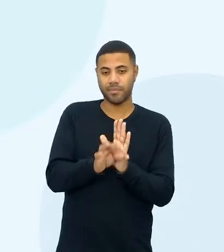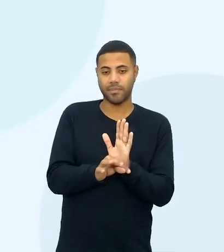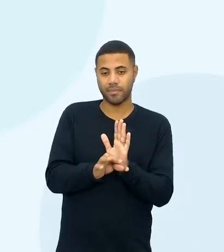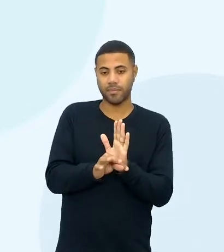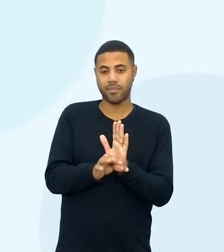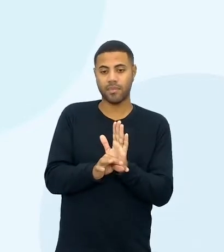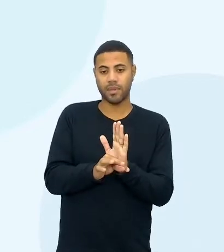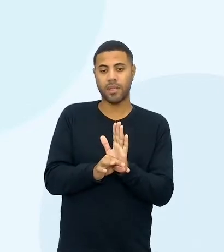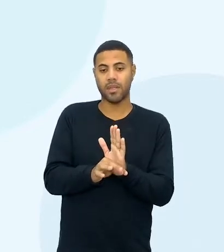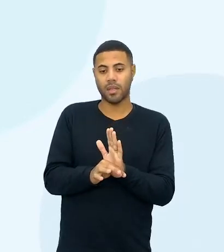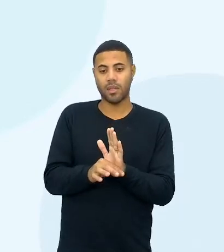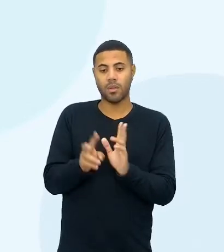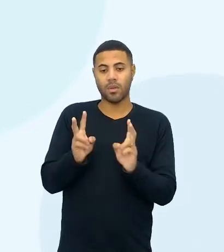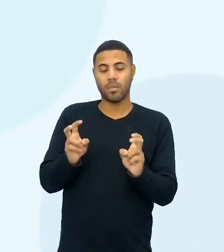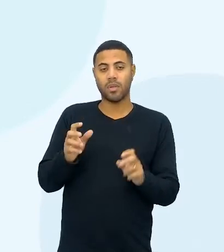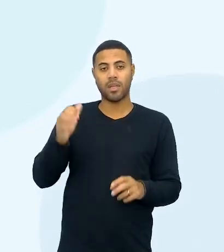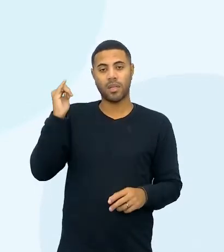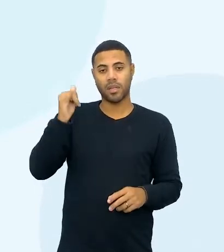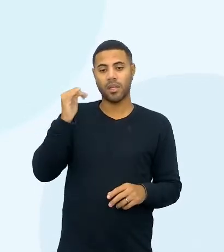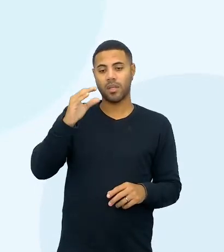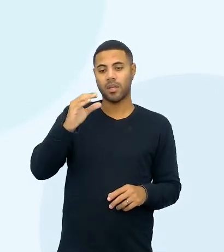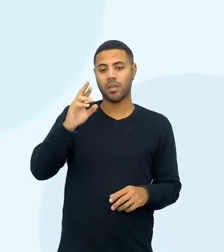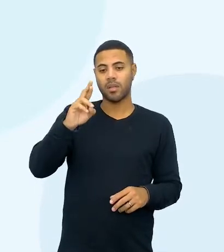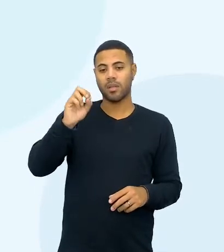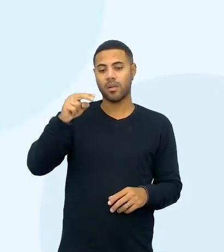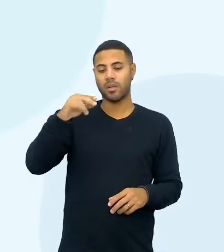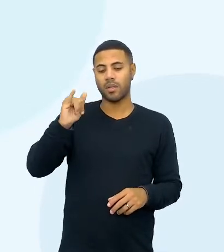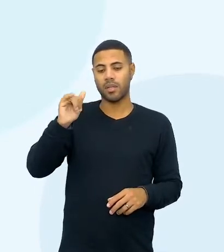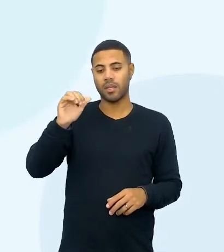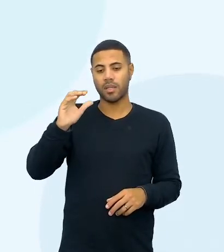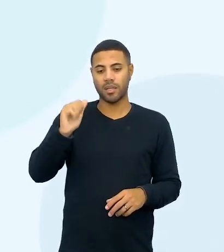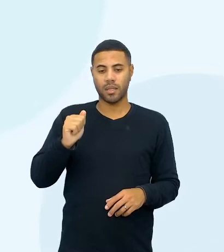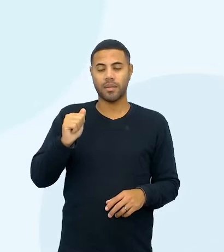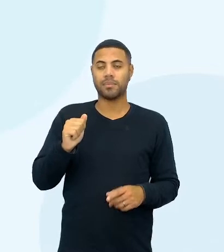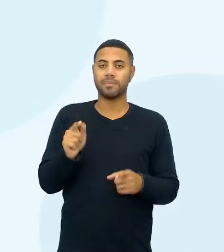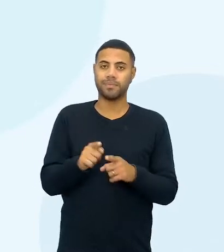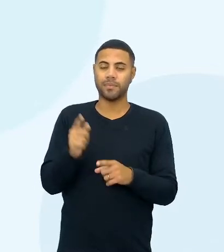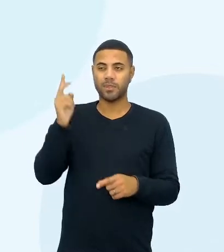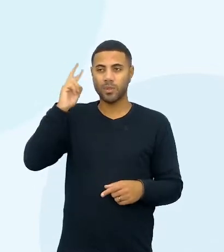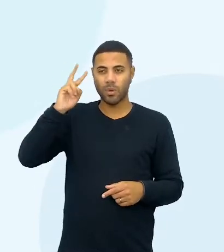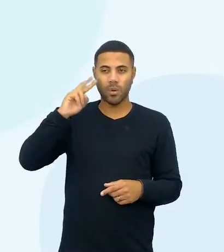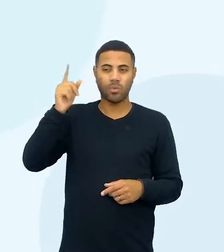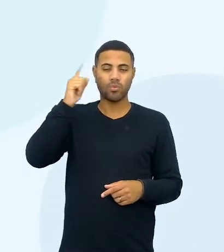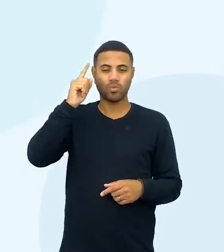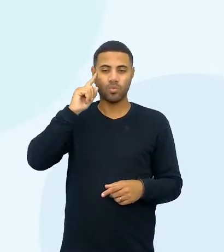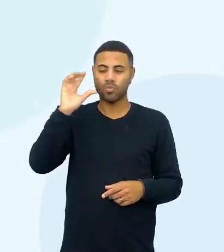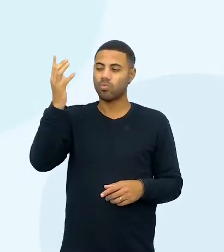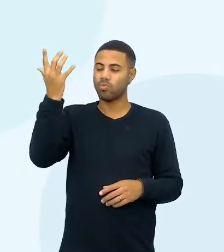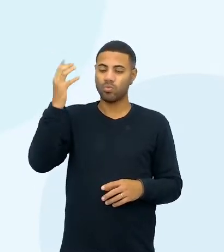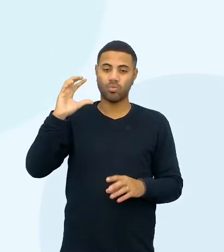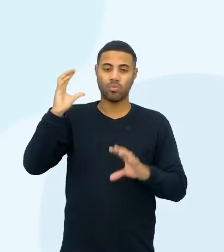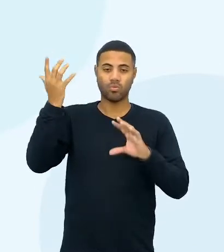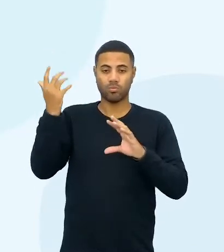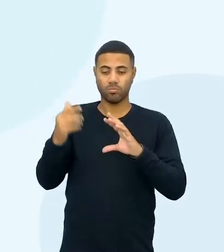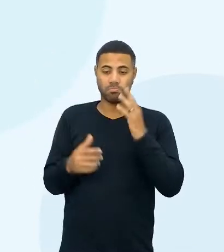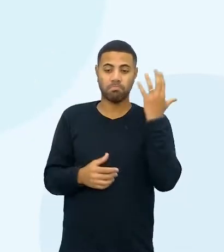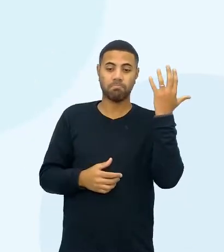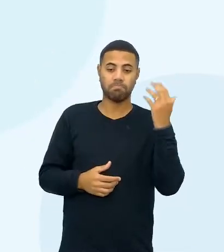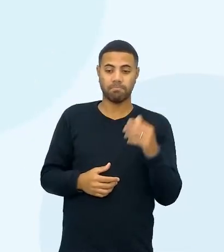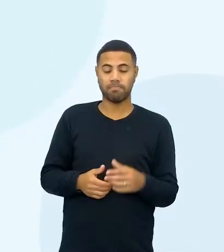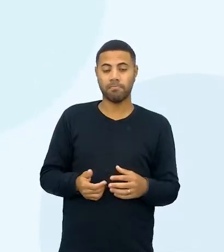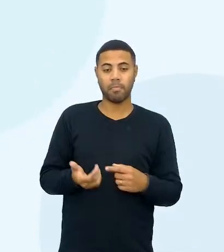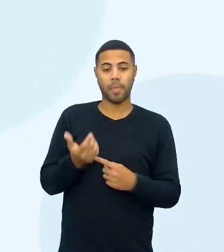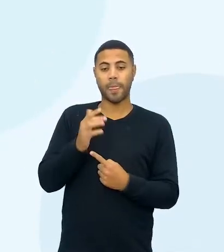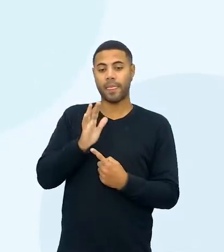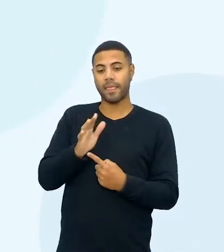da crônica esportiva. Então, os nossos estudantes também estão bem por dentro disso. E as profissões que nós chamamos